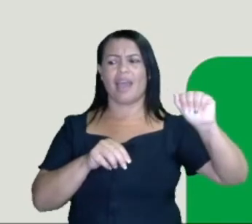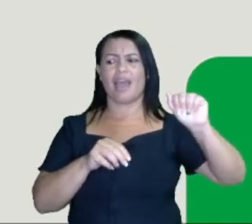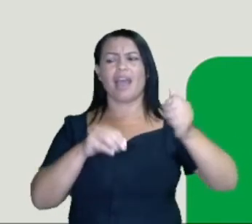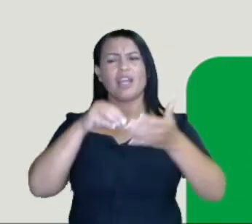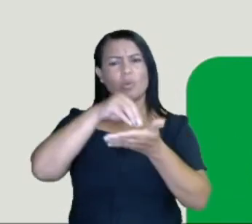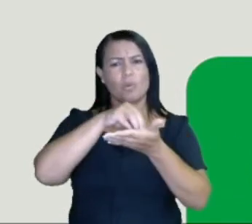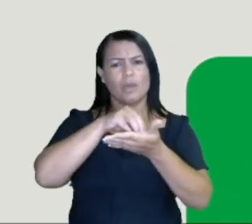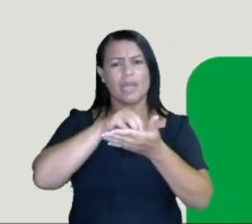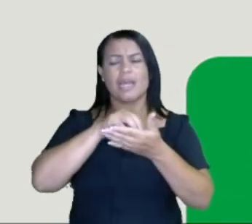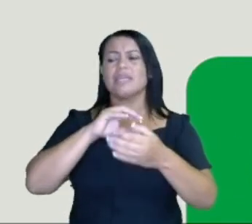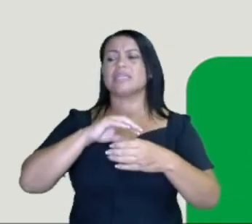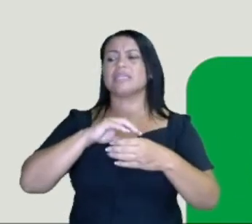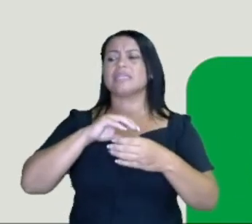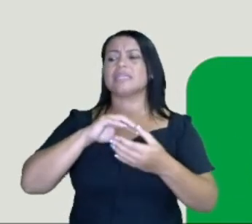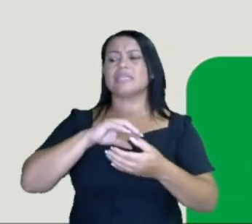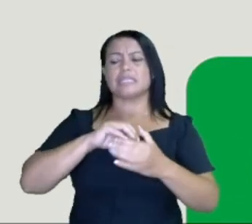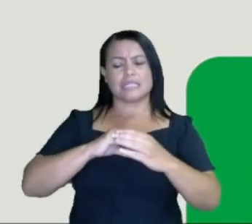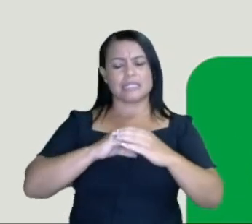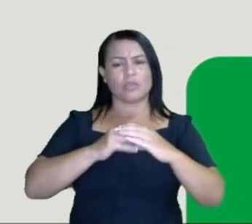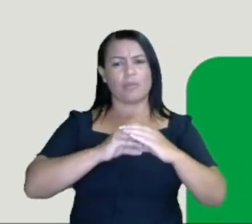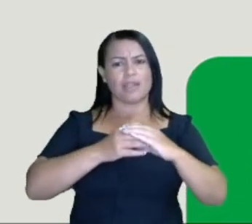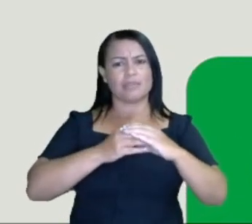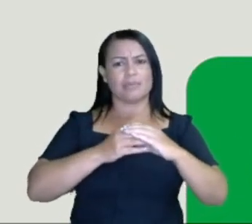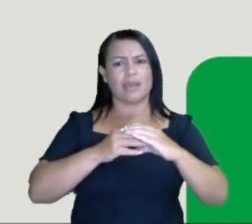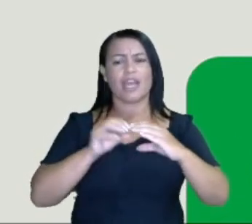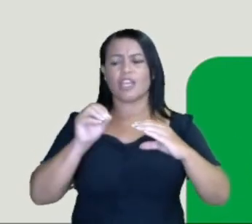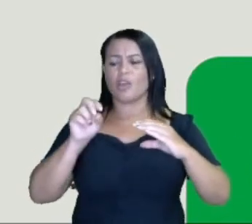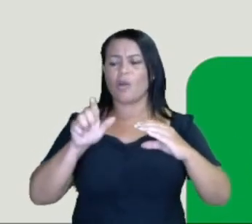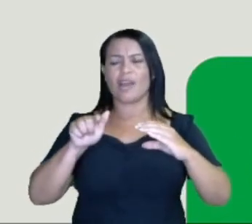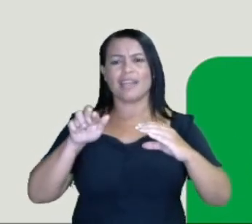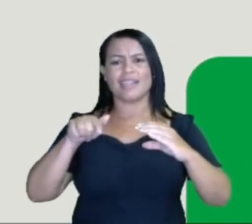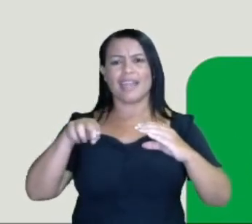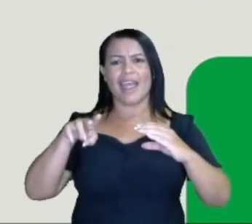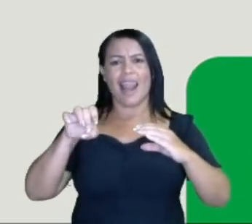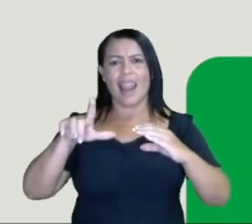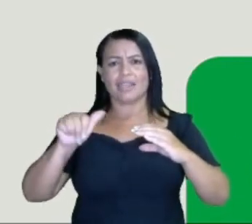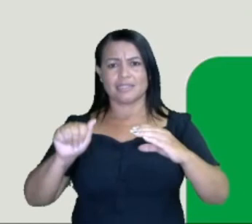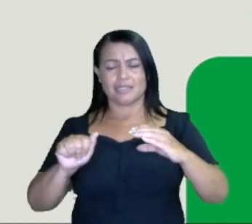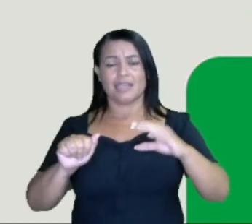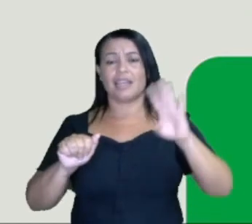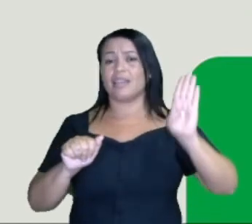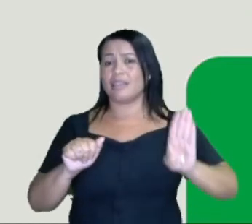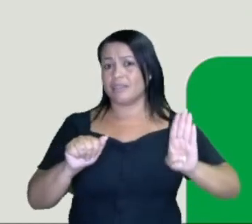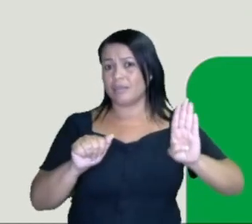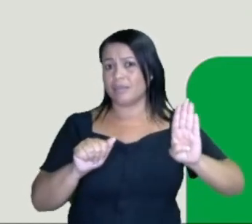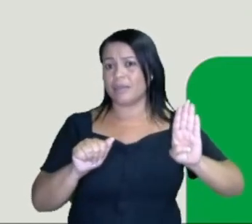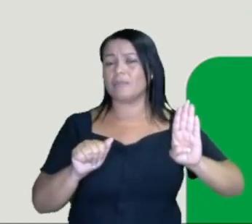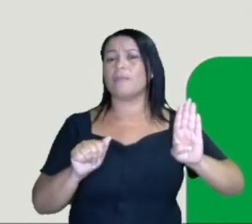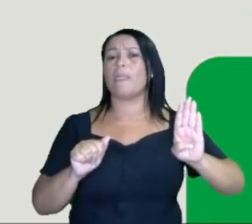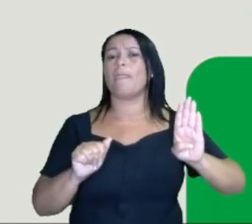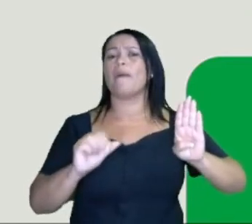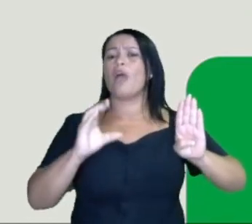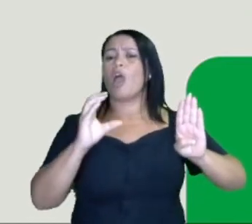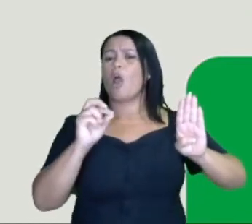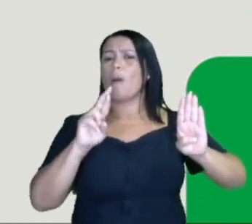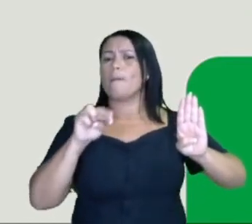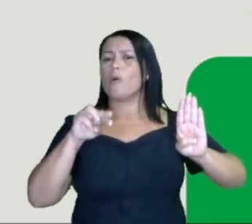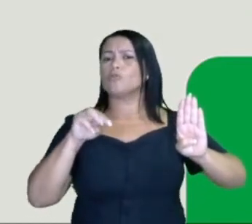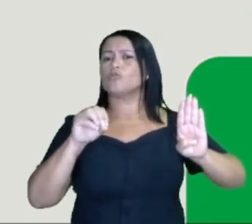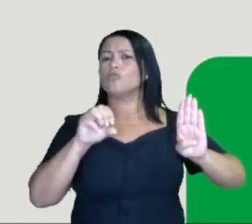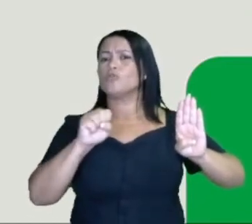núcleo, citoplasmas e organela. Letra B, cromossomos, células e